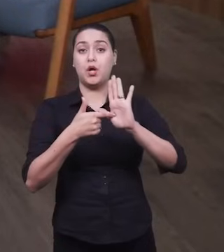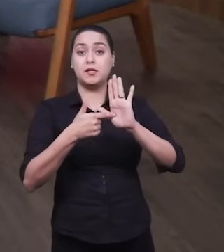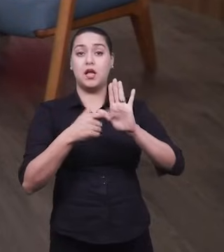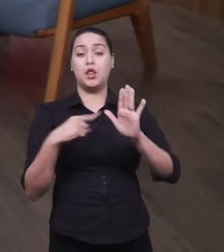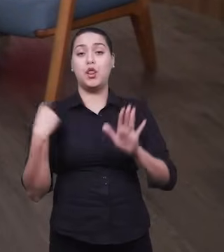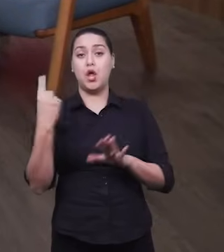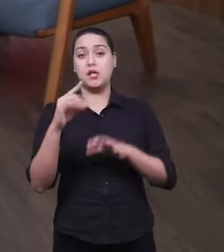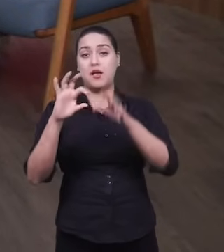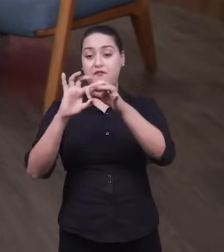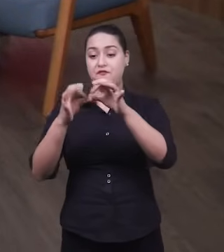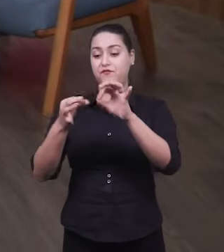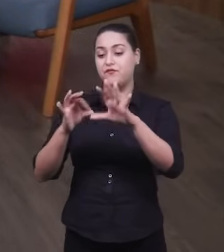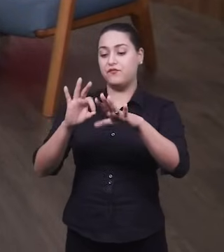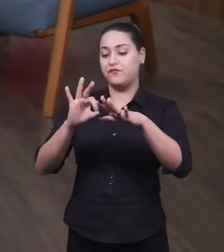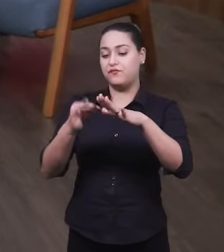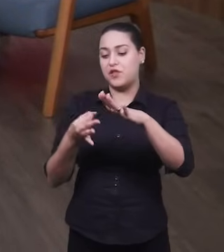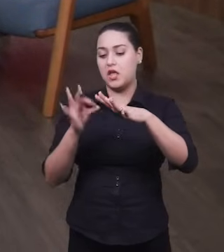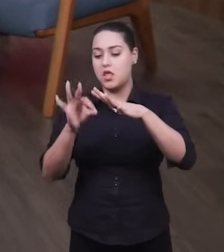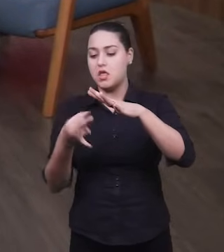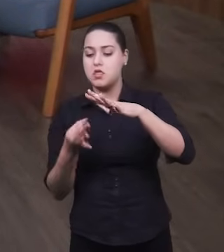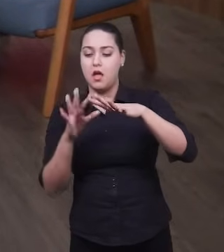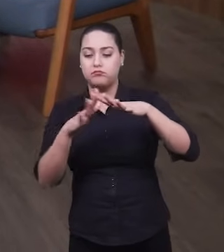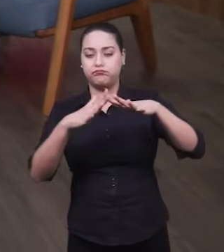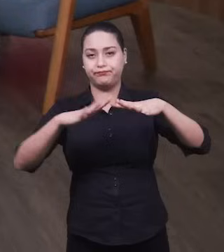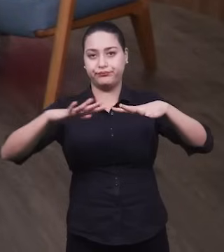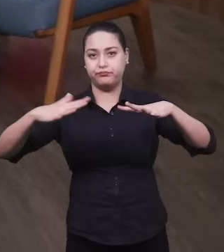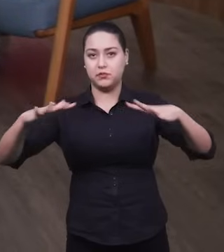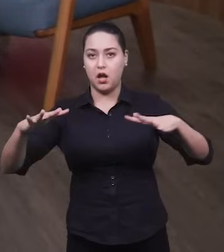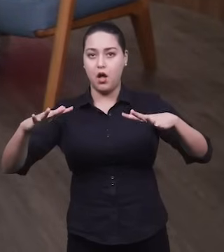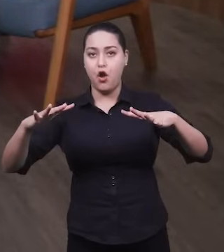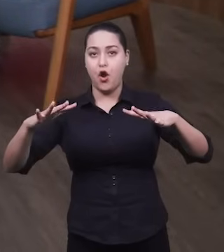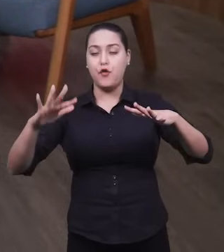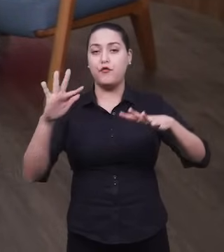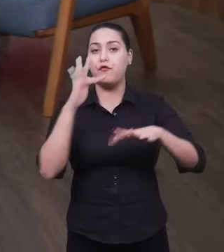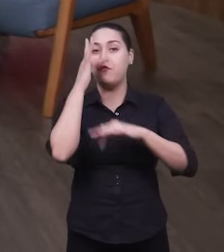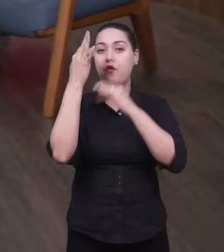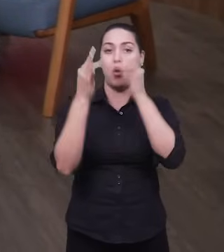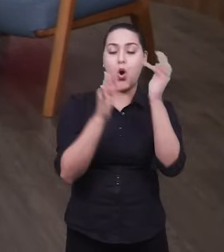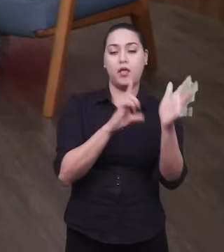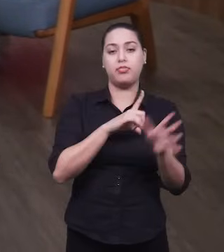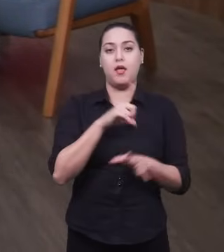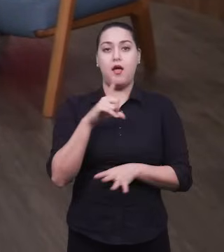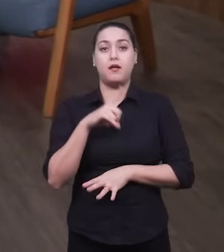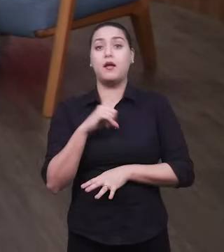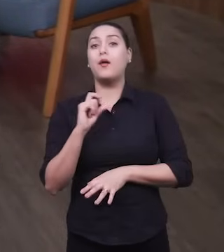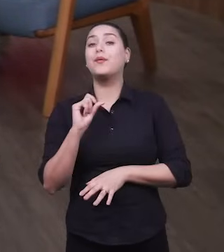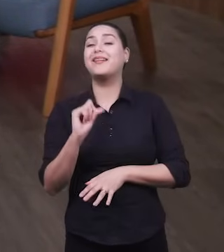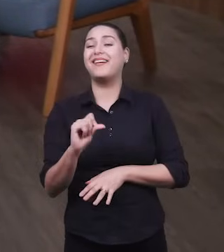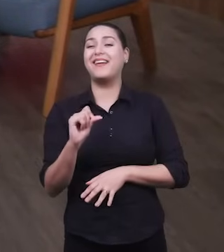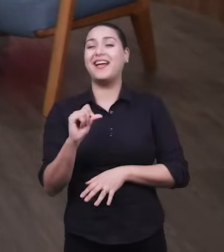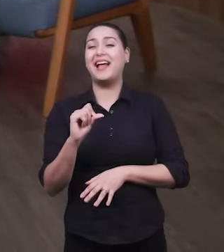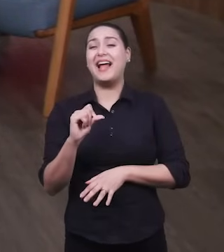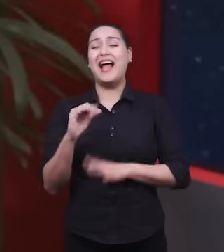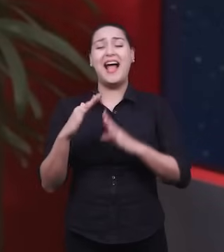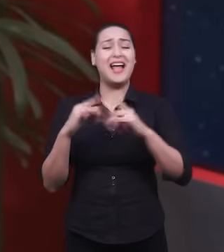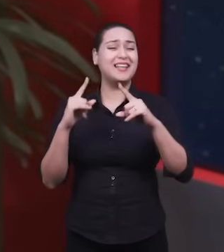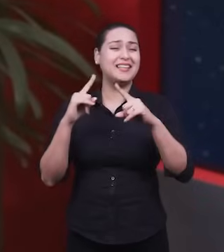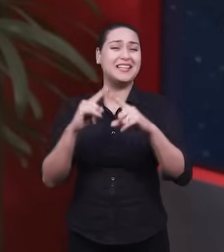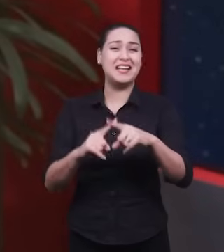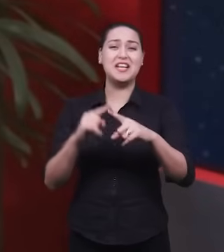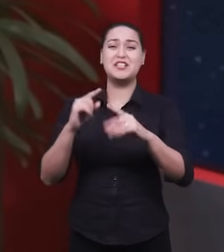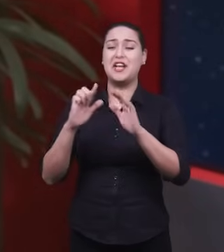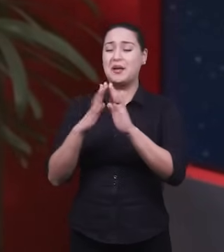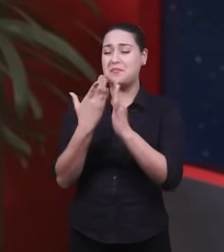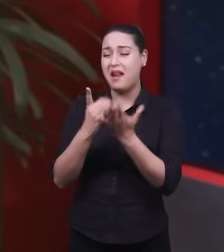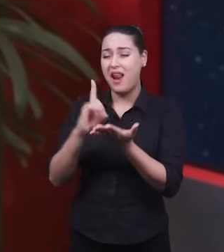fecha, na verdade, tudo que nós conversamos hoje. Então é uma igreja batizada com o Espírito Santo, com palavra